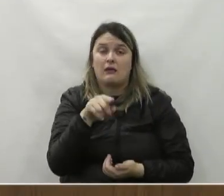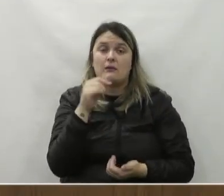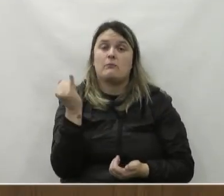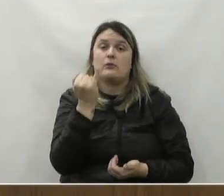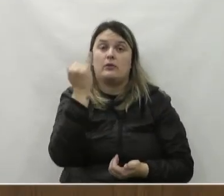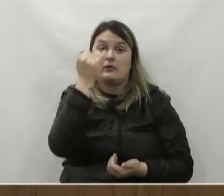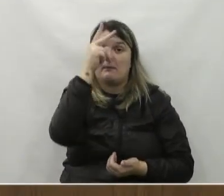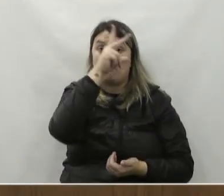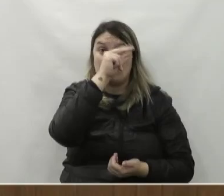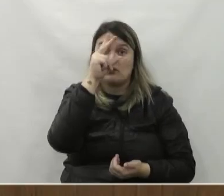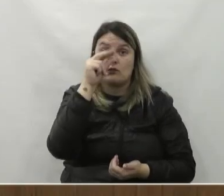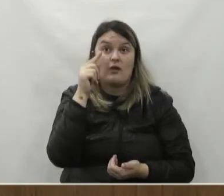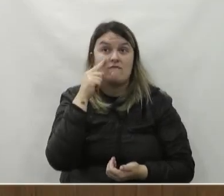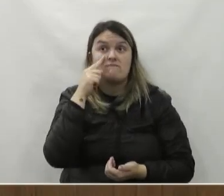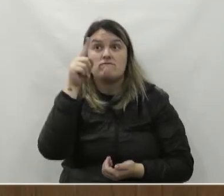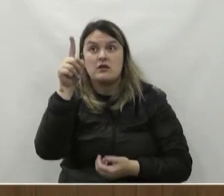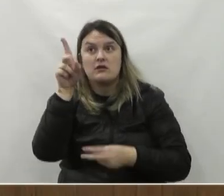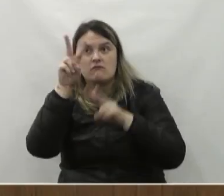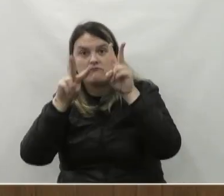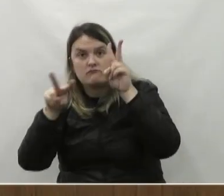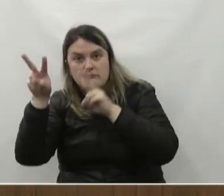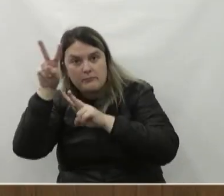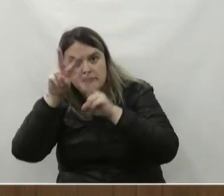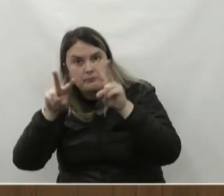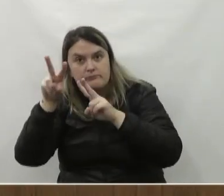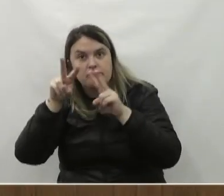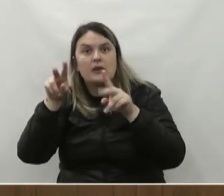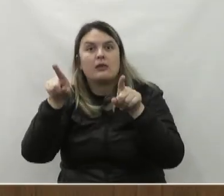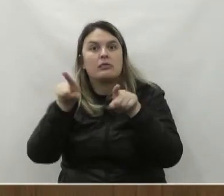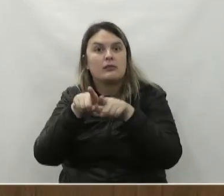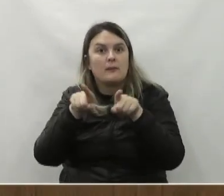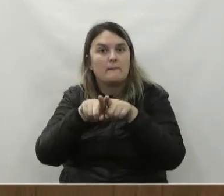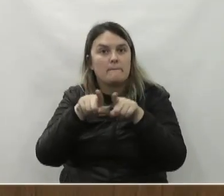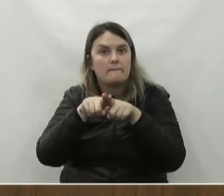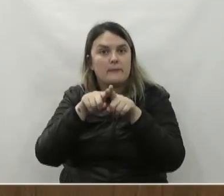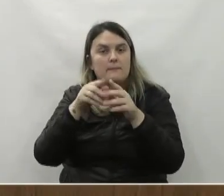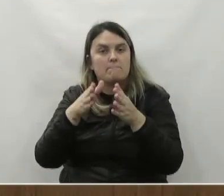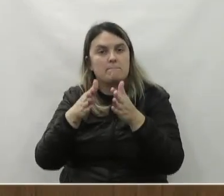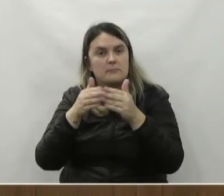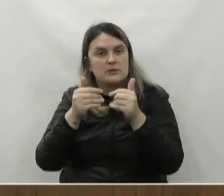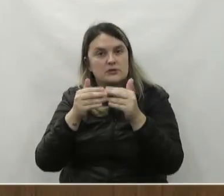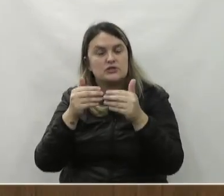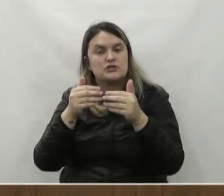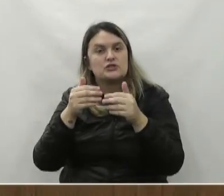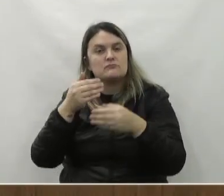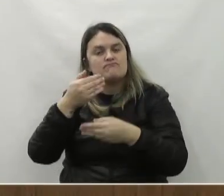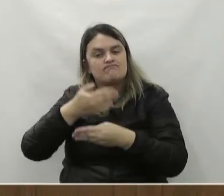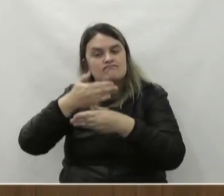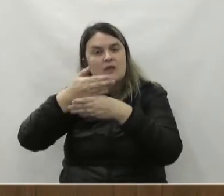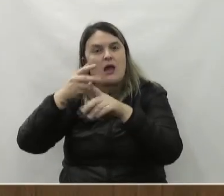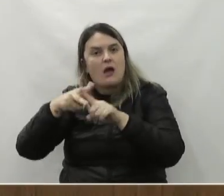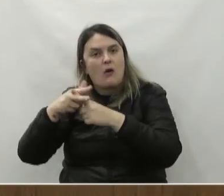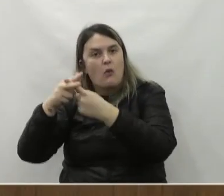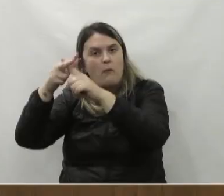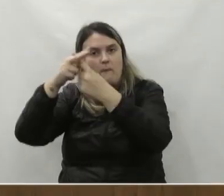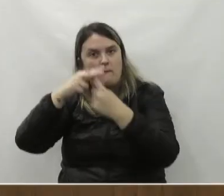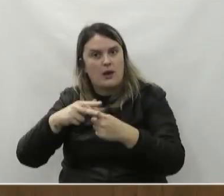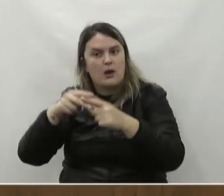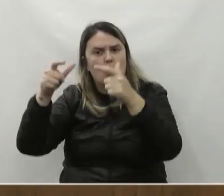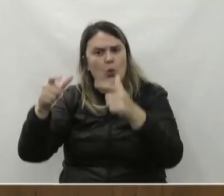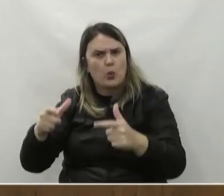que a Prefeitura promova a vistoria e a imediata manutenção da estrutura, garantindo um ambiente